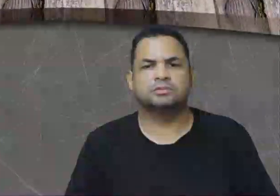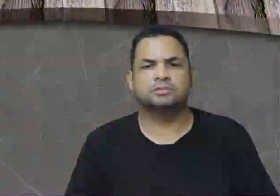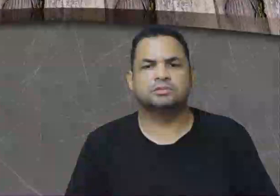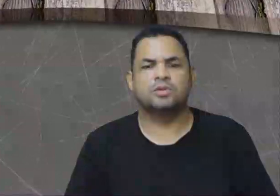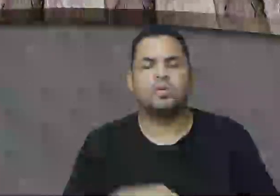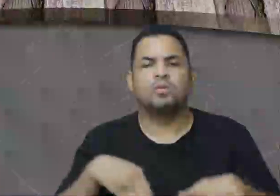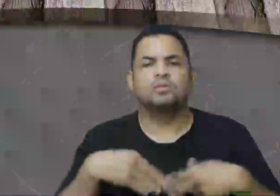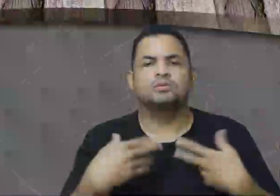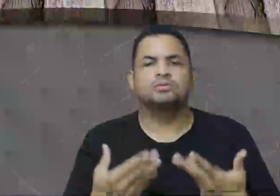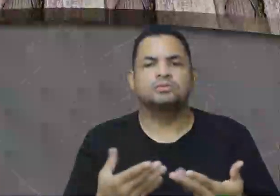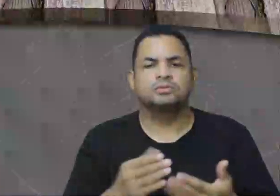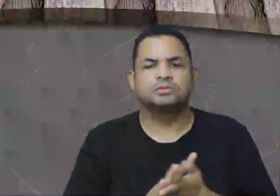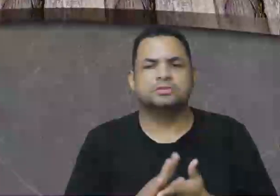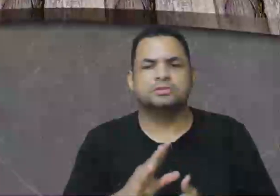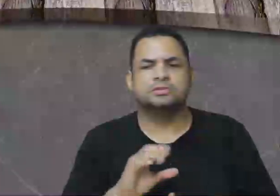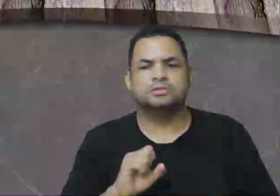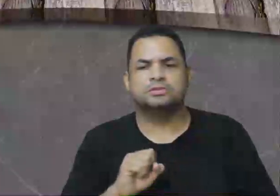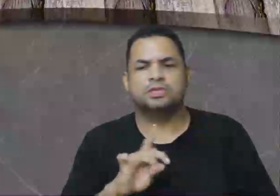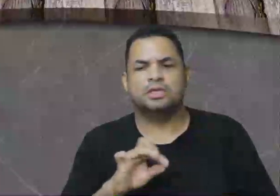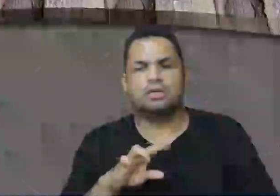Quais foram os pontos? Segmentação,